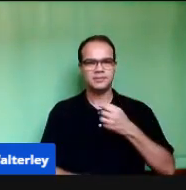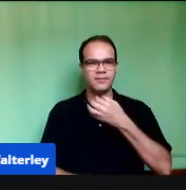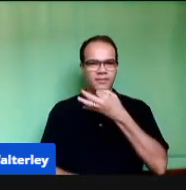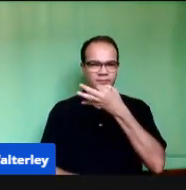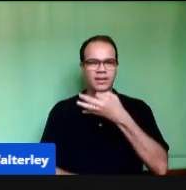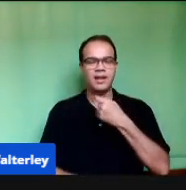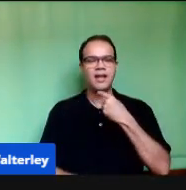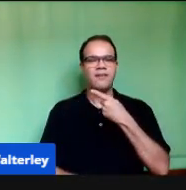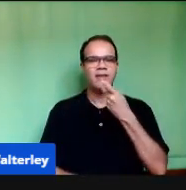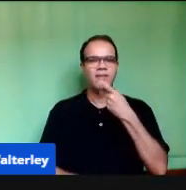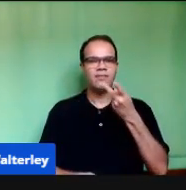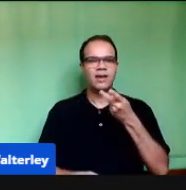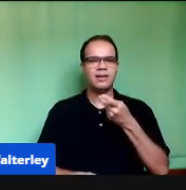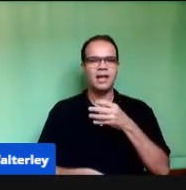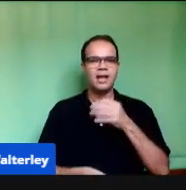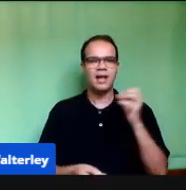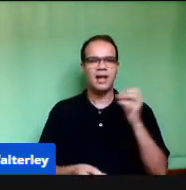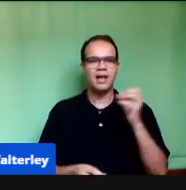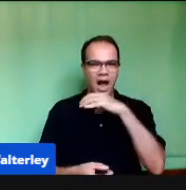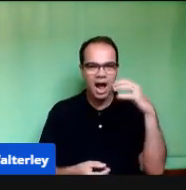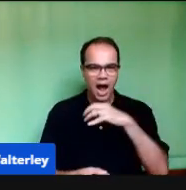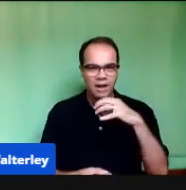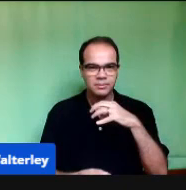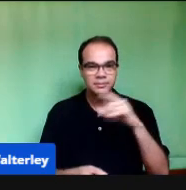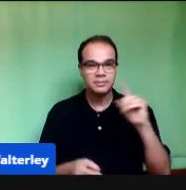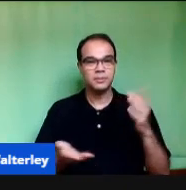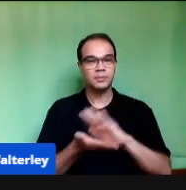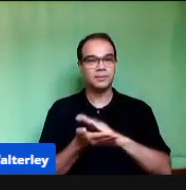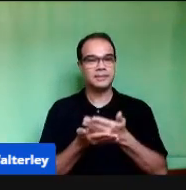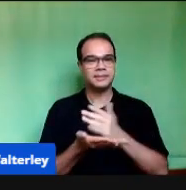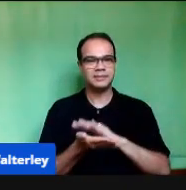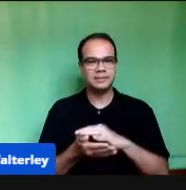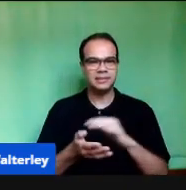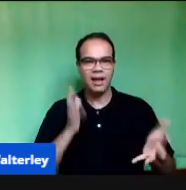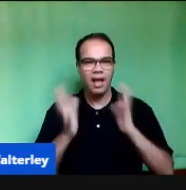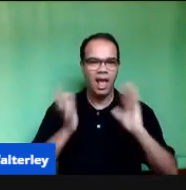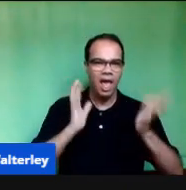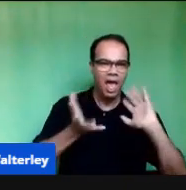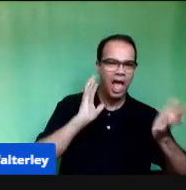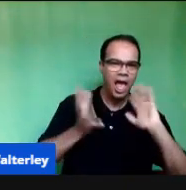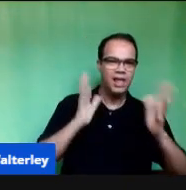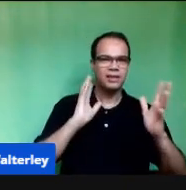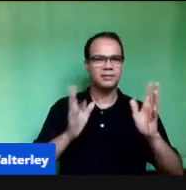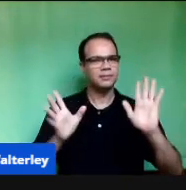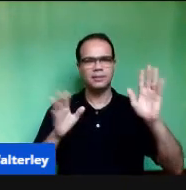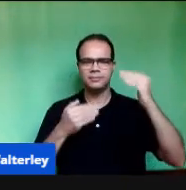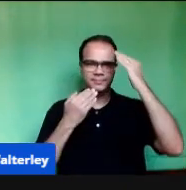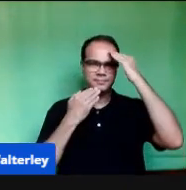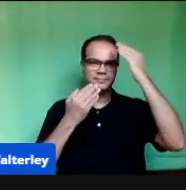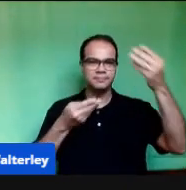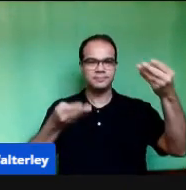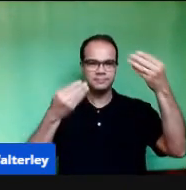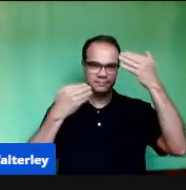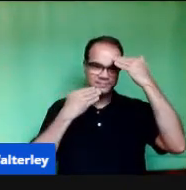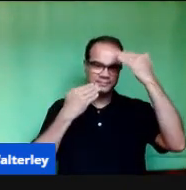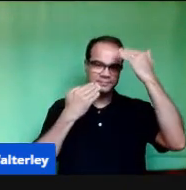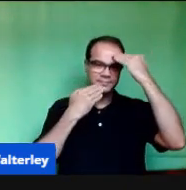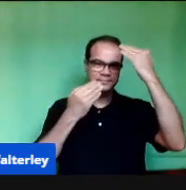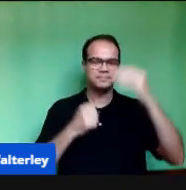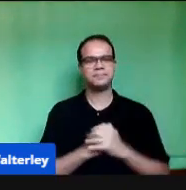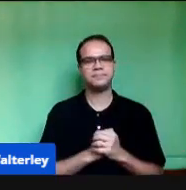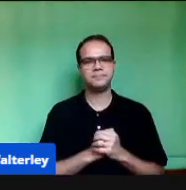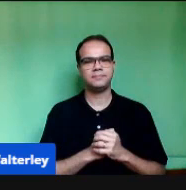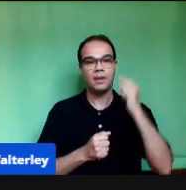a vida desses nossos queridos intérpretes que estão nos ajudando, e eu agradeço. Então, e essa criança, ela